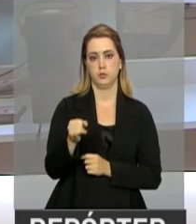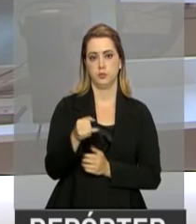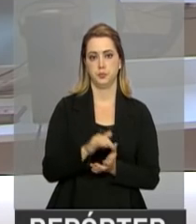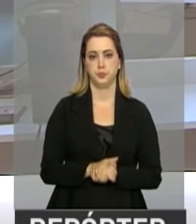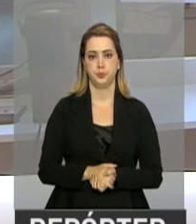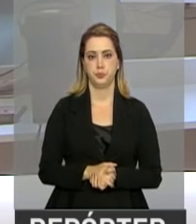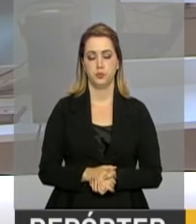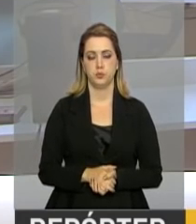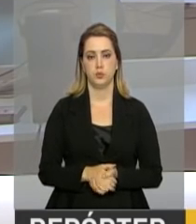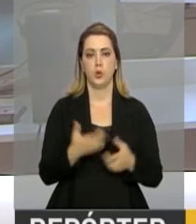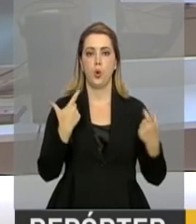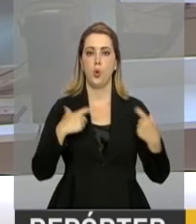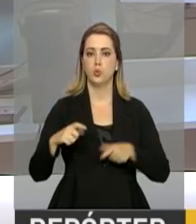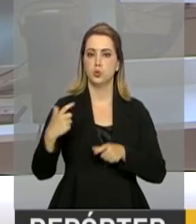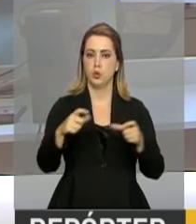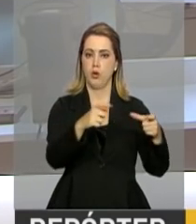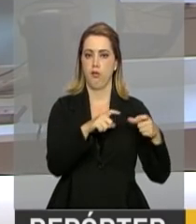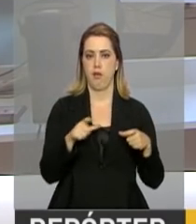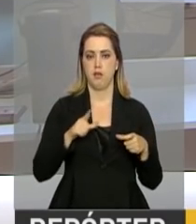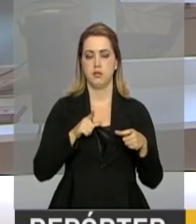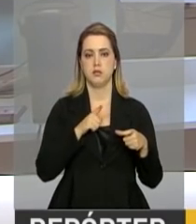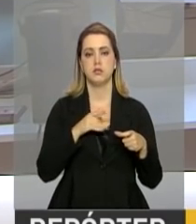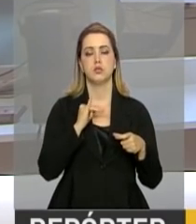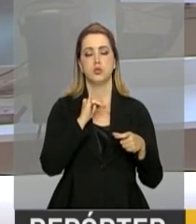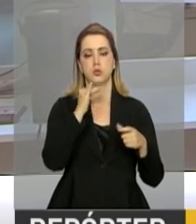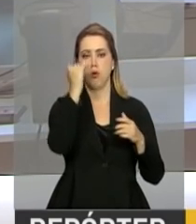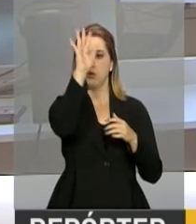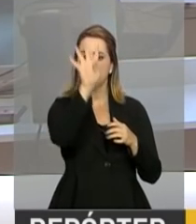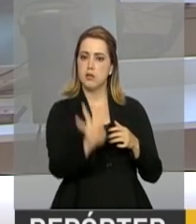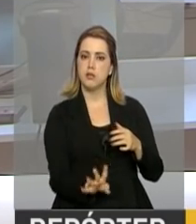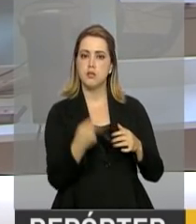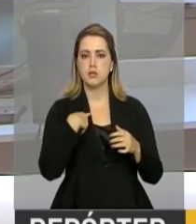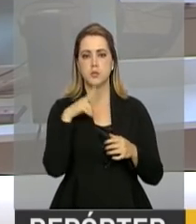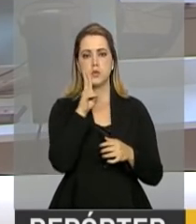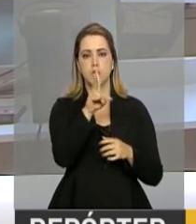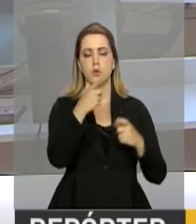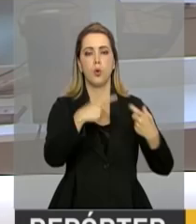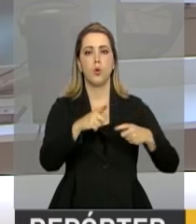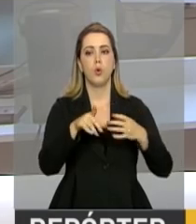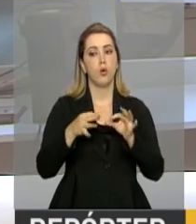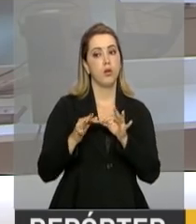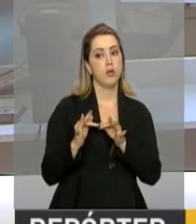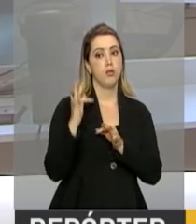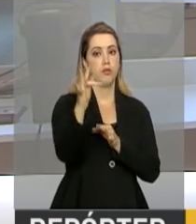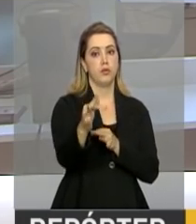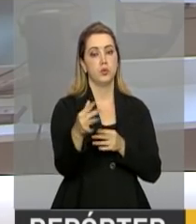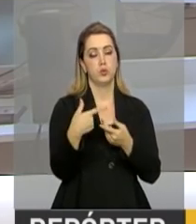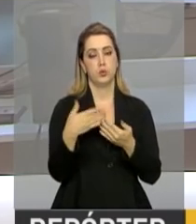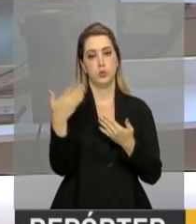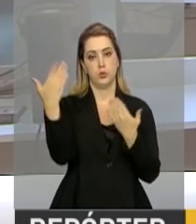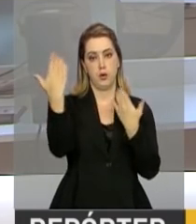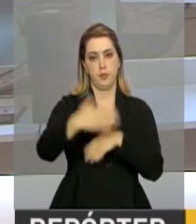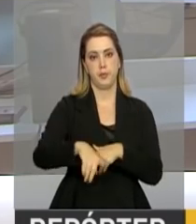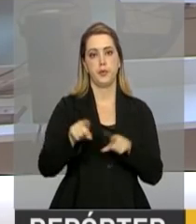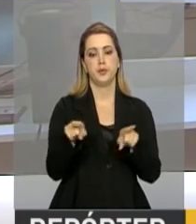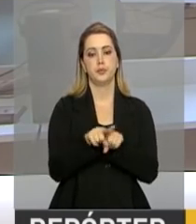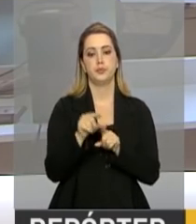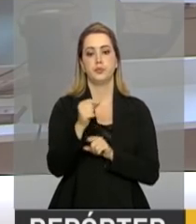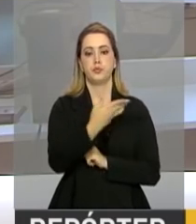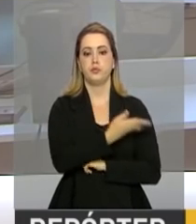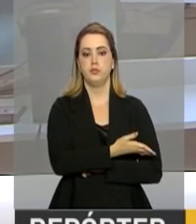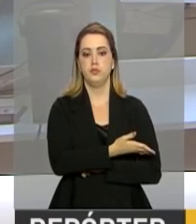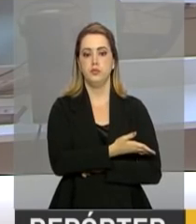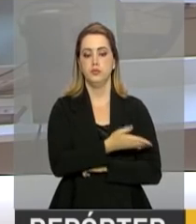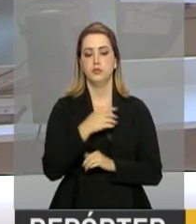com os locais que tiveram as provas adiadas está disponível no portal do INEP. E os alunos vão receber mensagens de texto informando